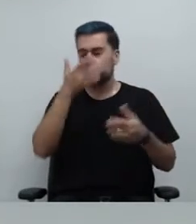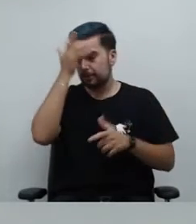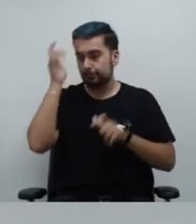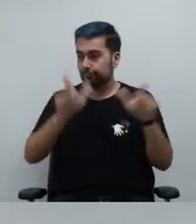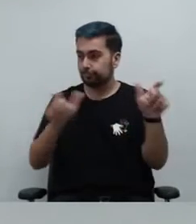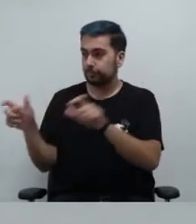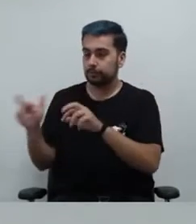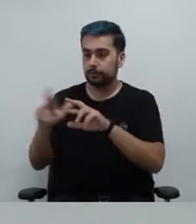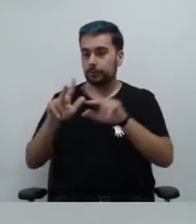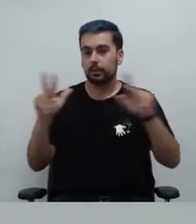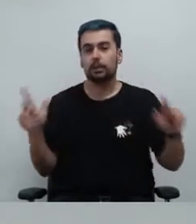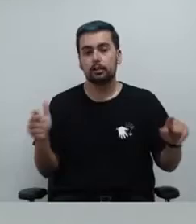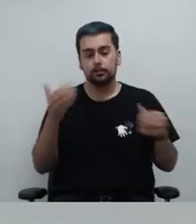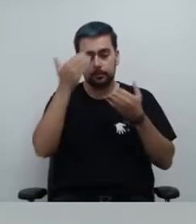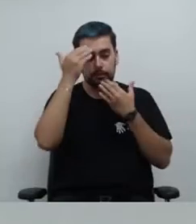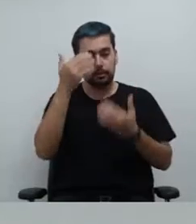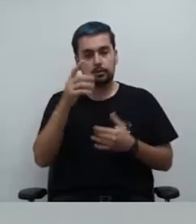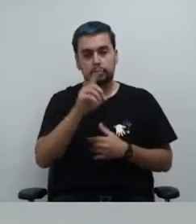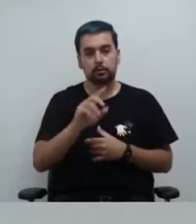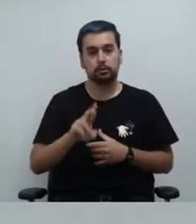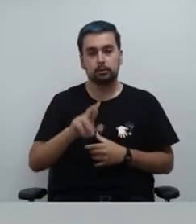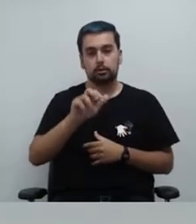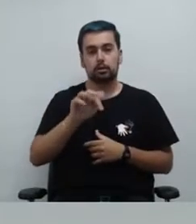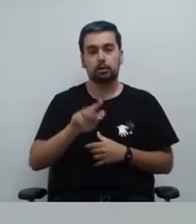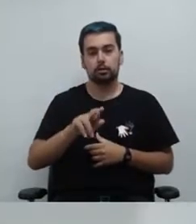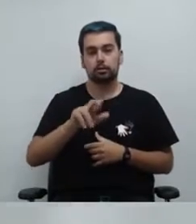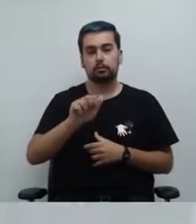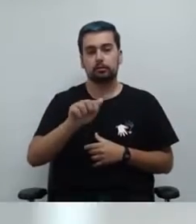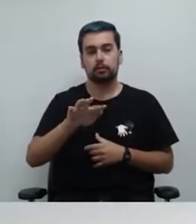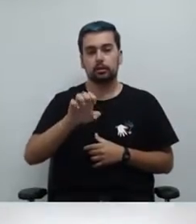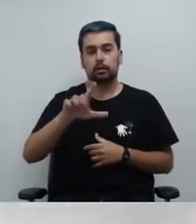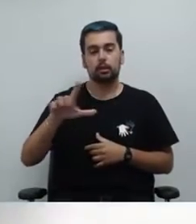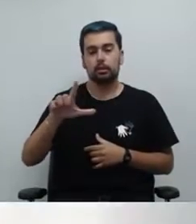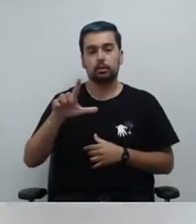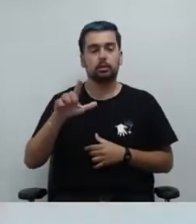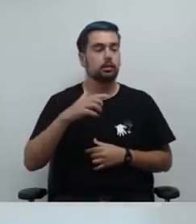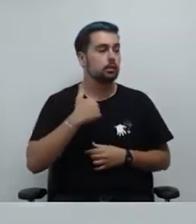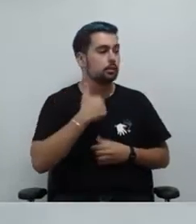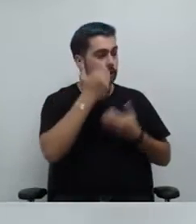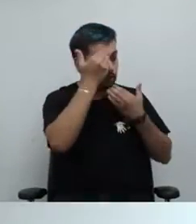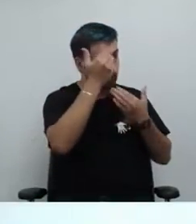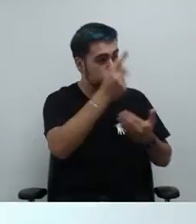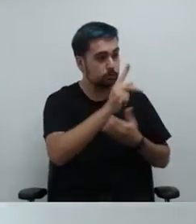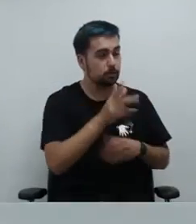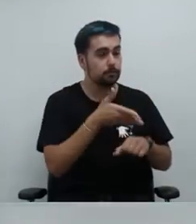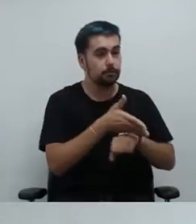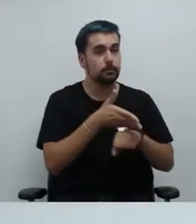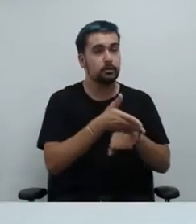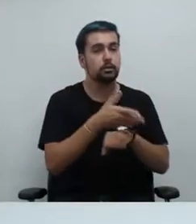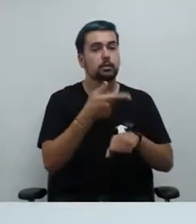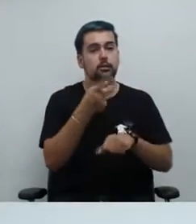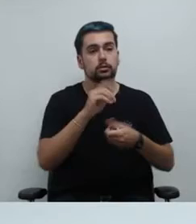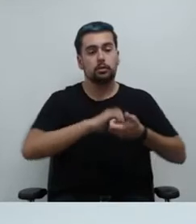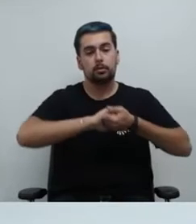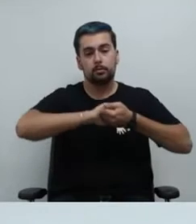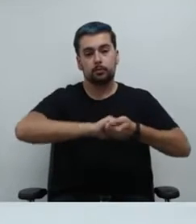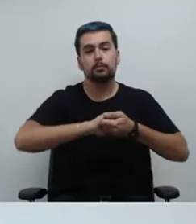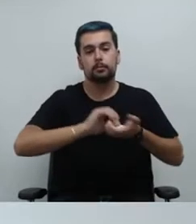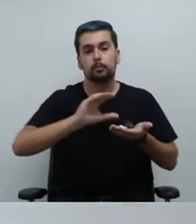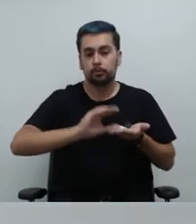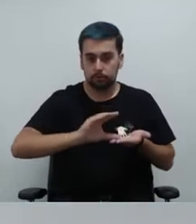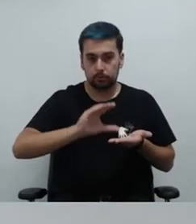Obrigado, doutor Rafael. Uma boa sessão. Agradecer, França, pela sua participação, agradecer também pelos cumprimentos ao conselheiro